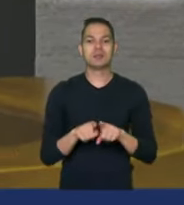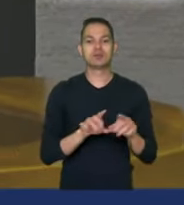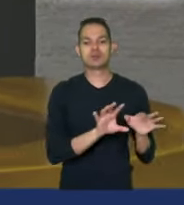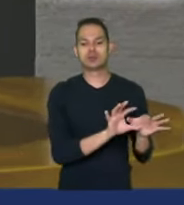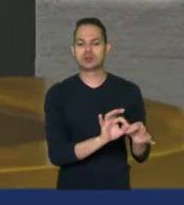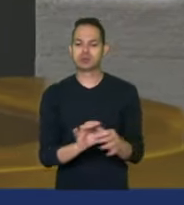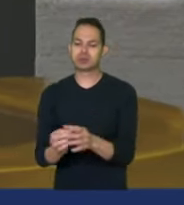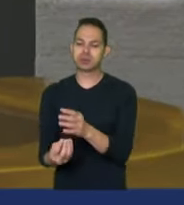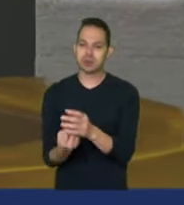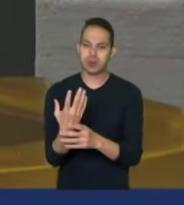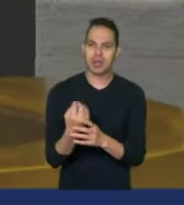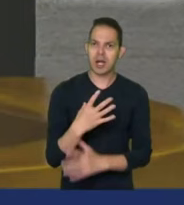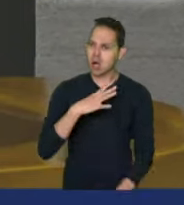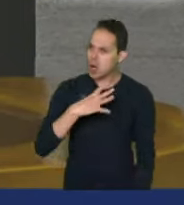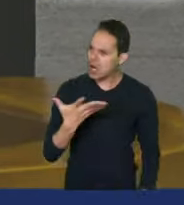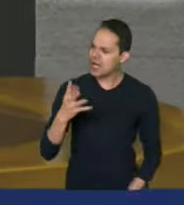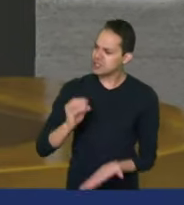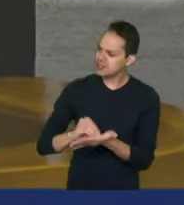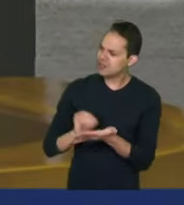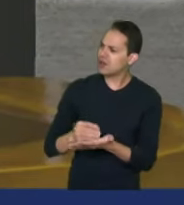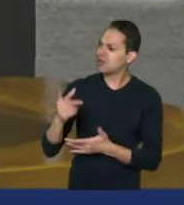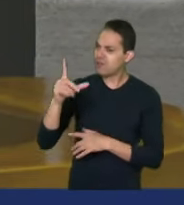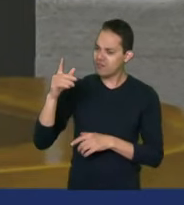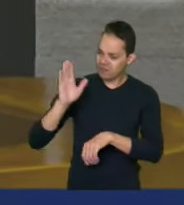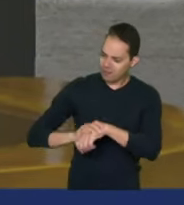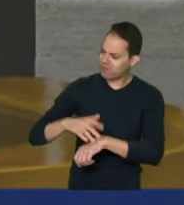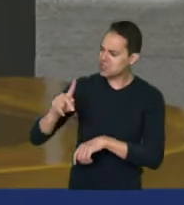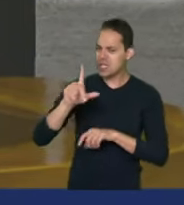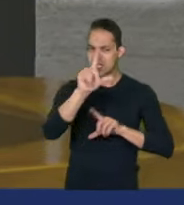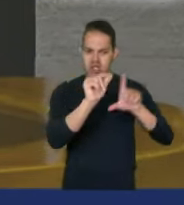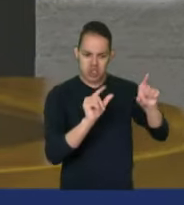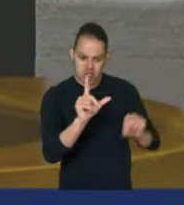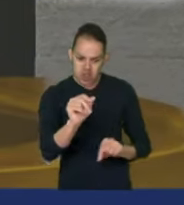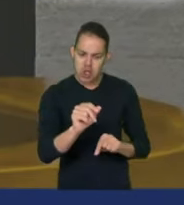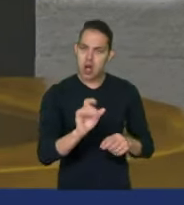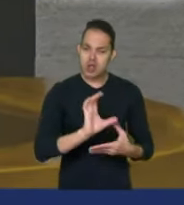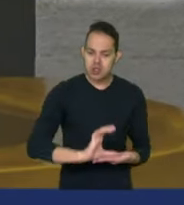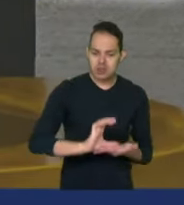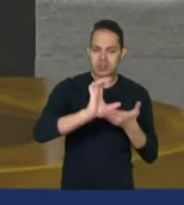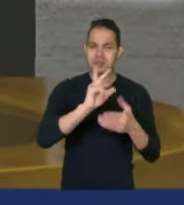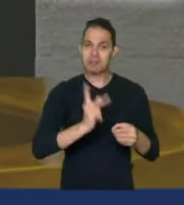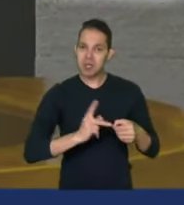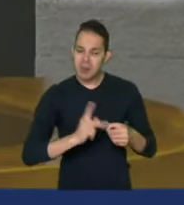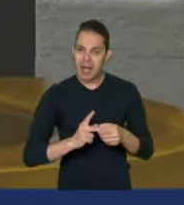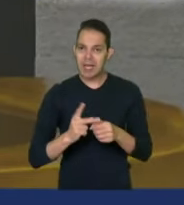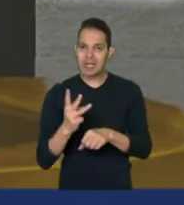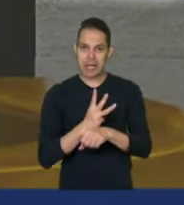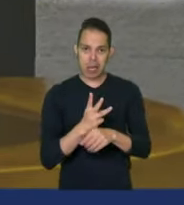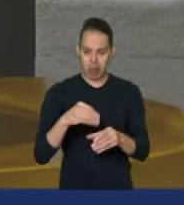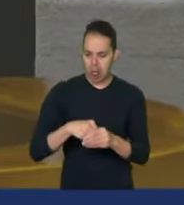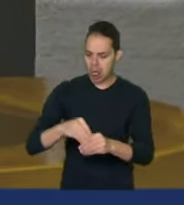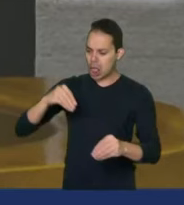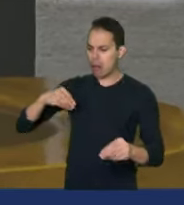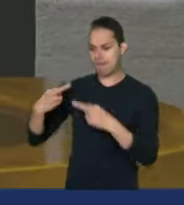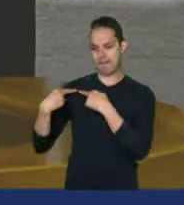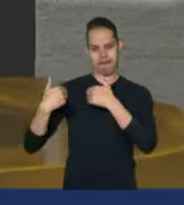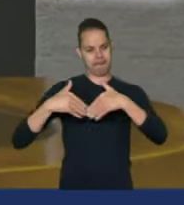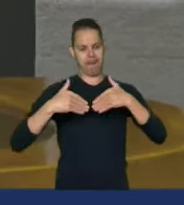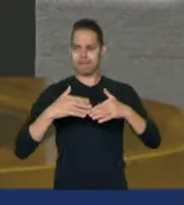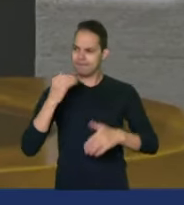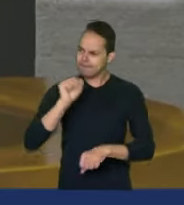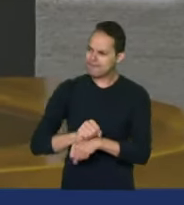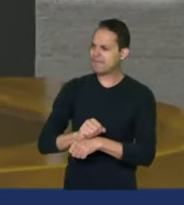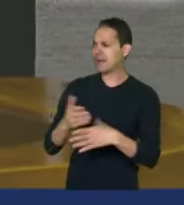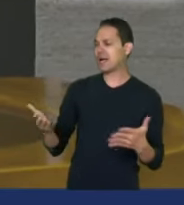Tenha coragem, Bolsonaro. Você que nomeia os conselheiros da Petrobras, para de terceirizar. Nomeia o mercado e